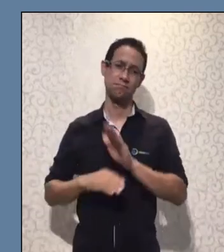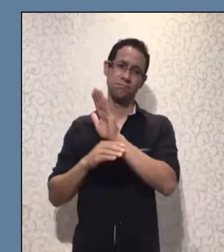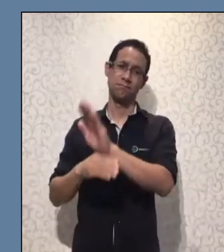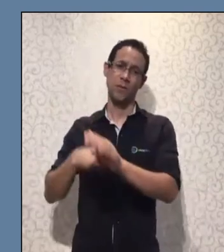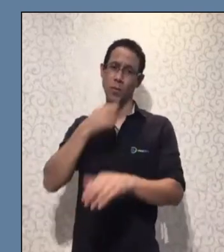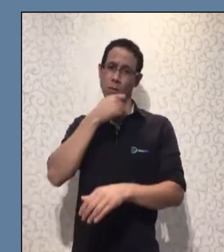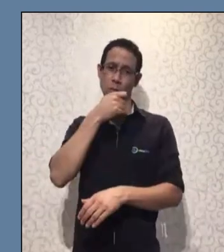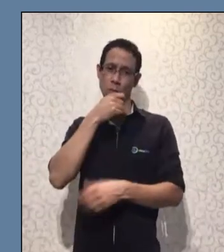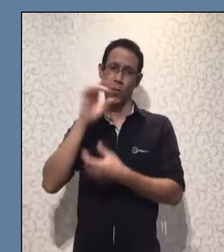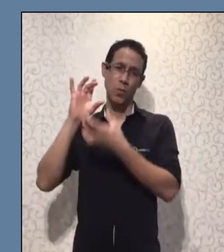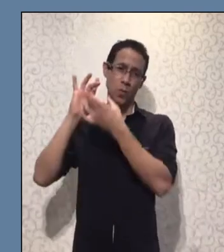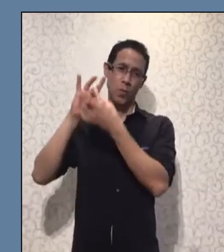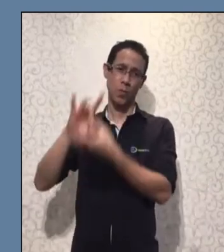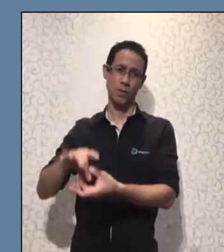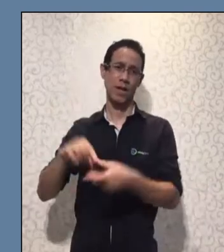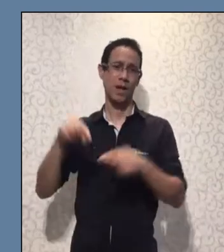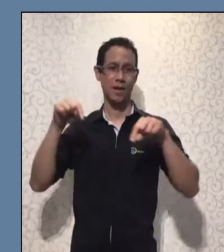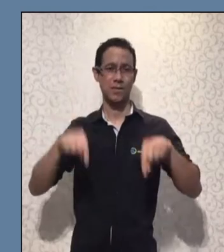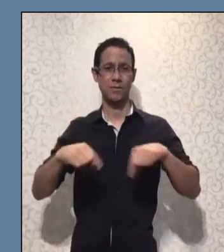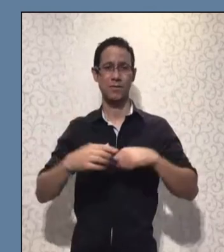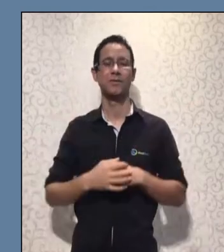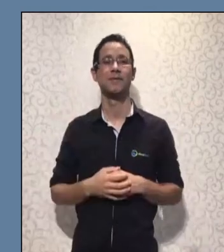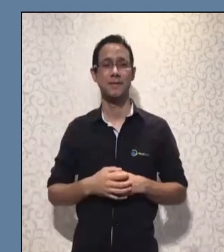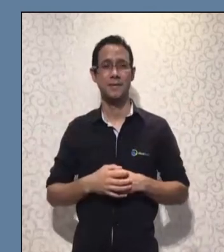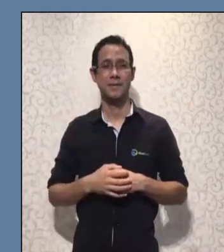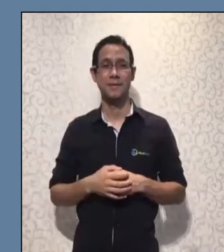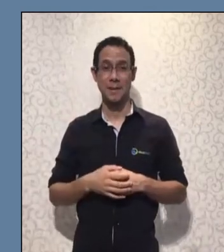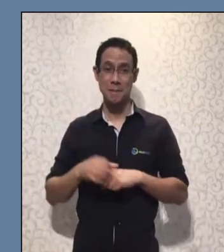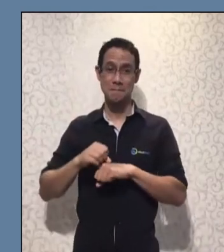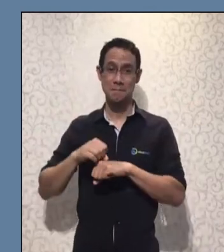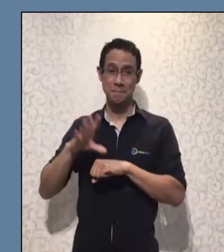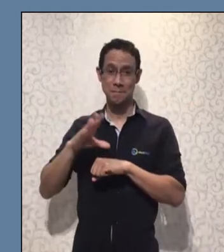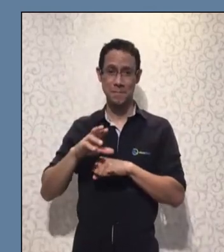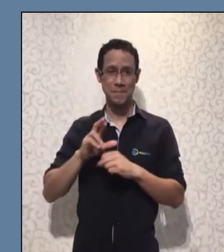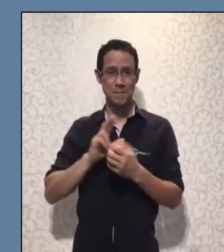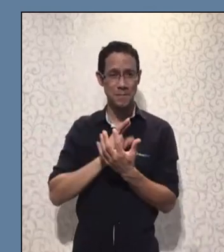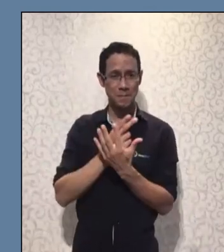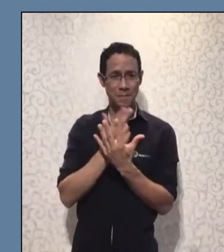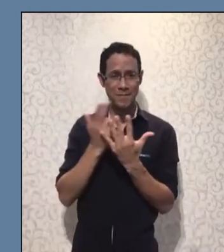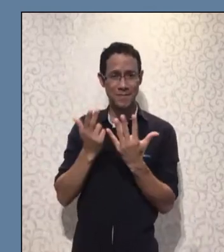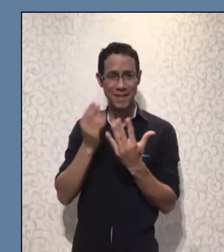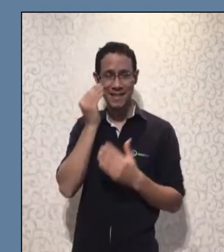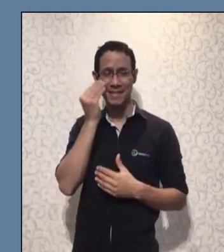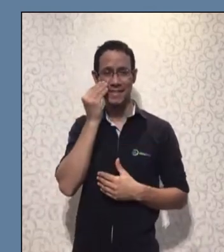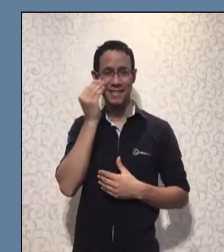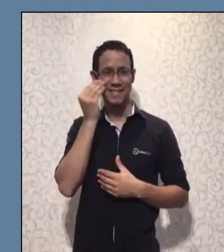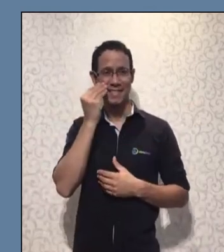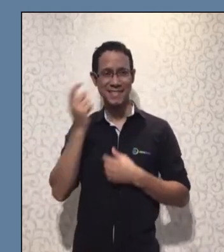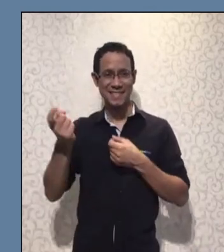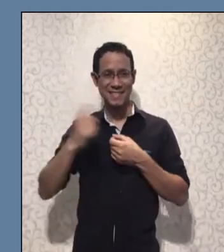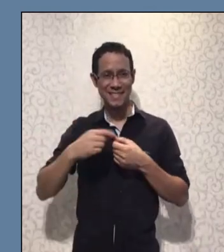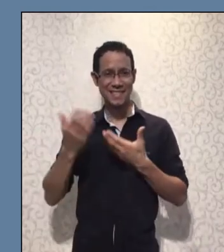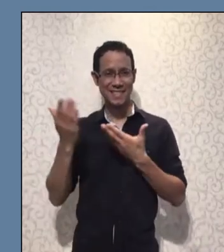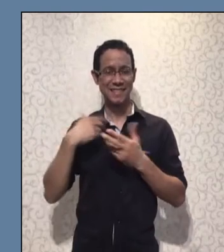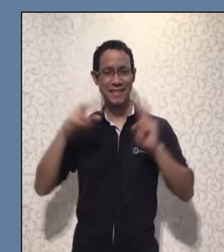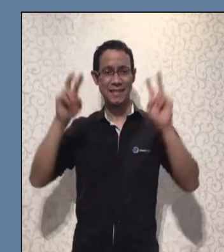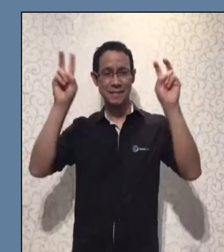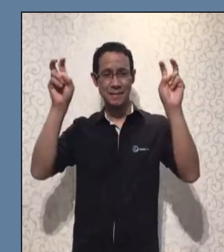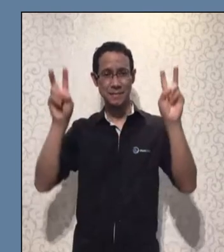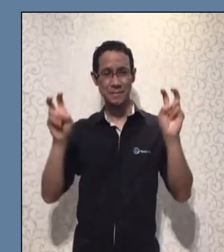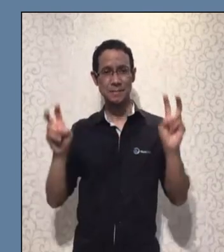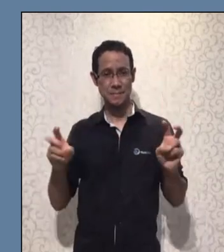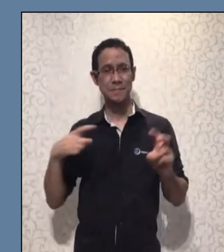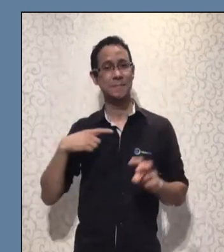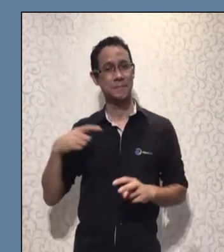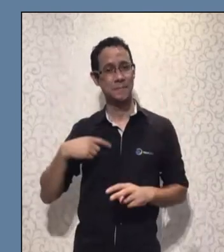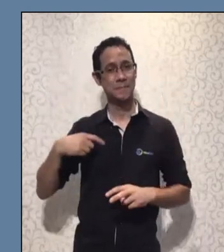Então, com esse comentário um pouco variado, eu queria tentar resgatar para vocês esses aspectos que apareceram na